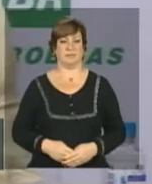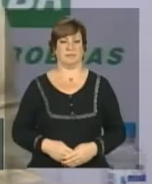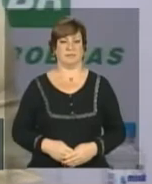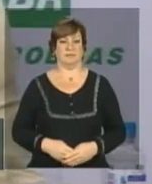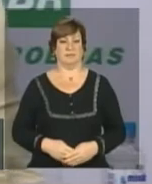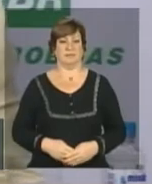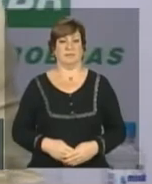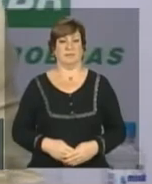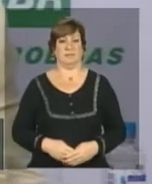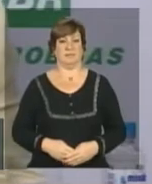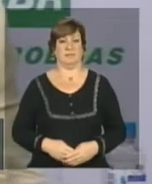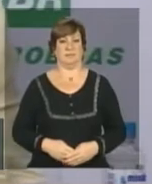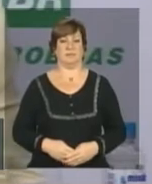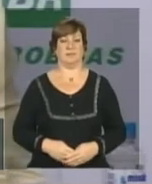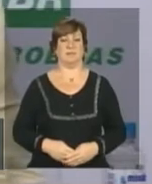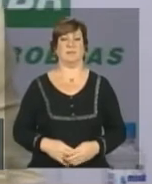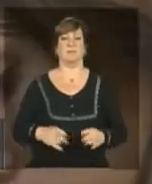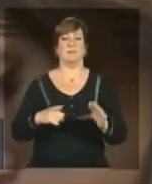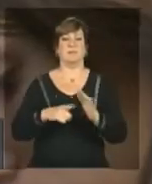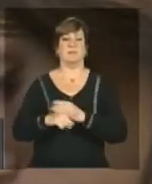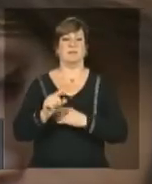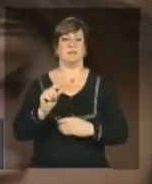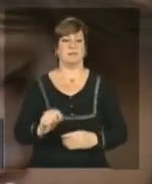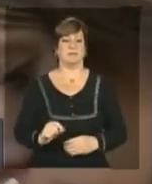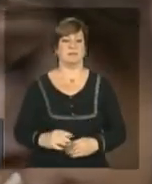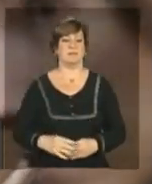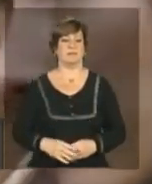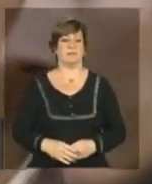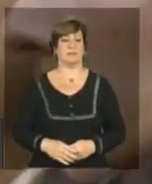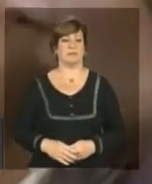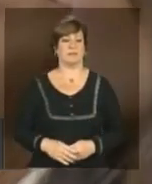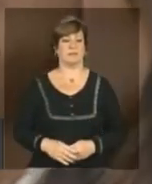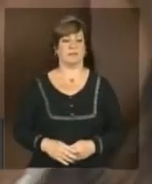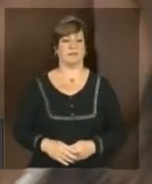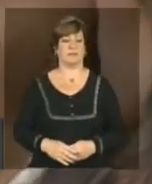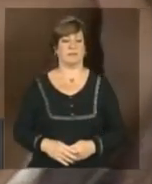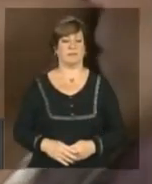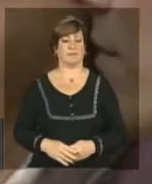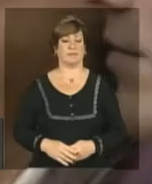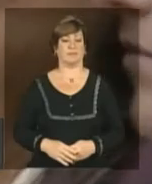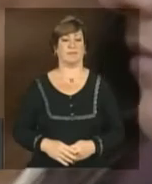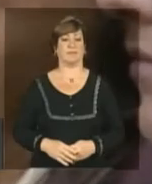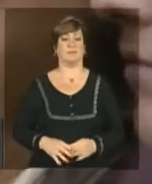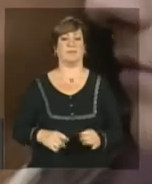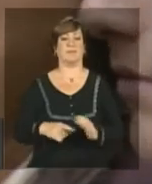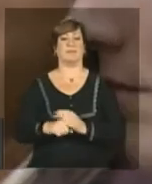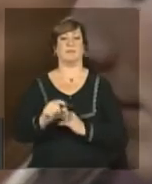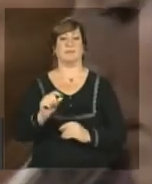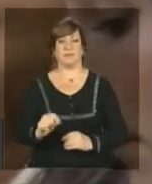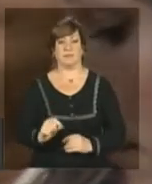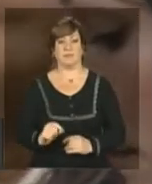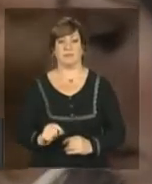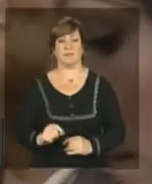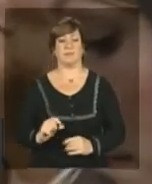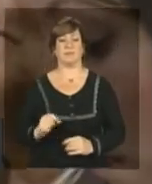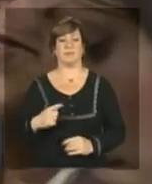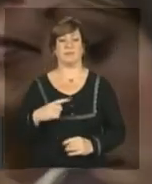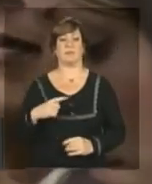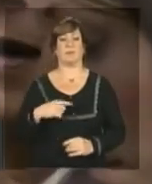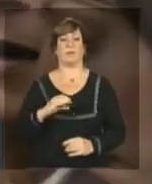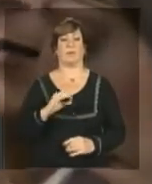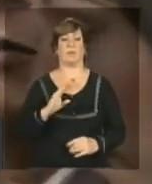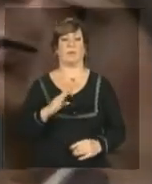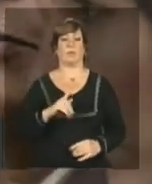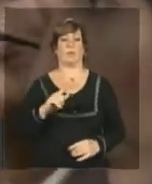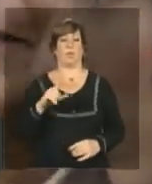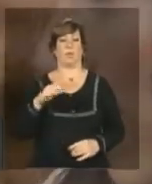Oi, Graça. Oi. Ramon Ordões. Cadê você? Ali à esquerda. Ô, Ramona. Ramon Ordões do Globo, só